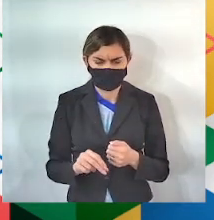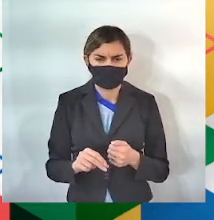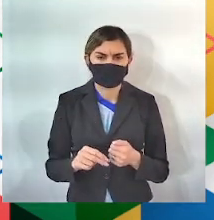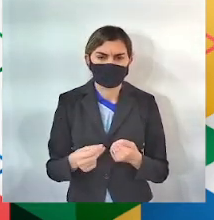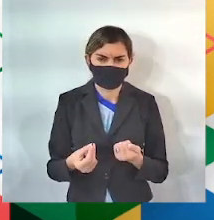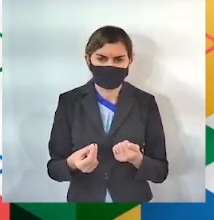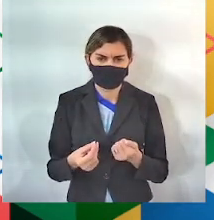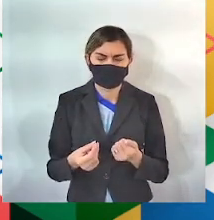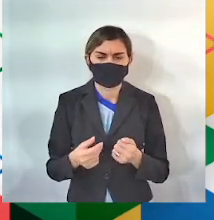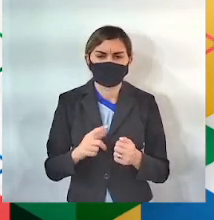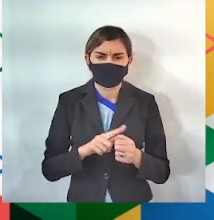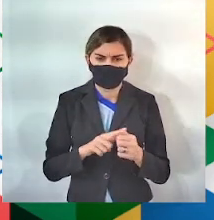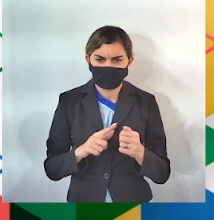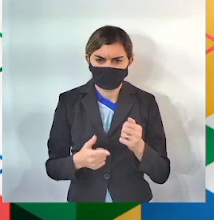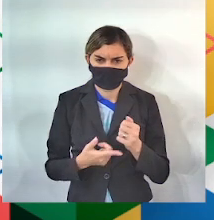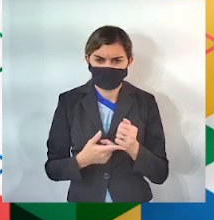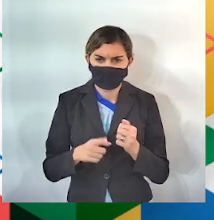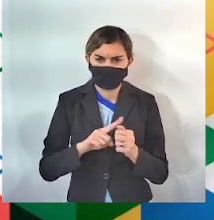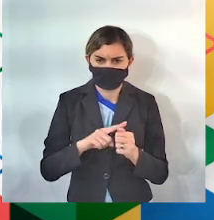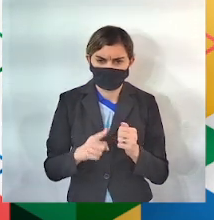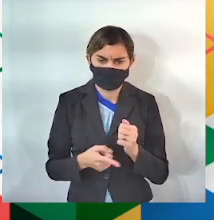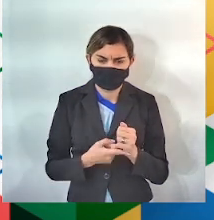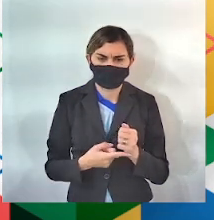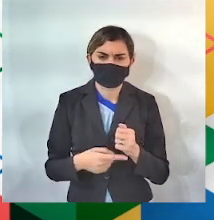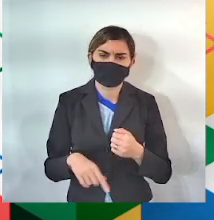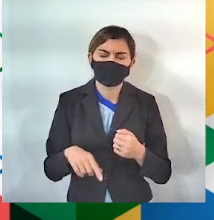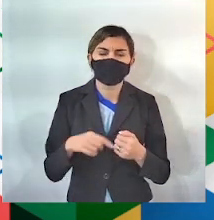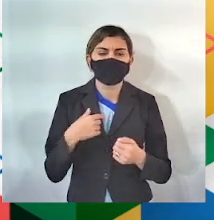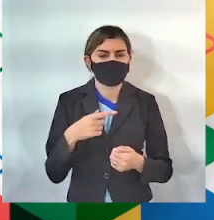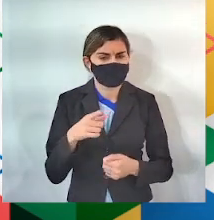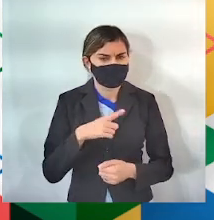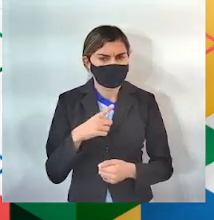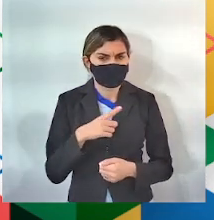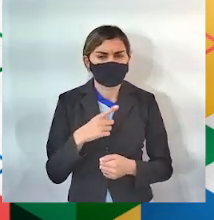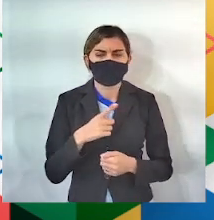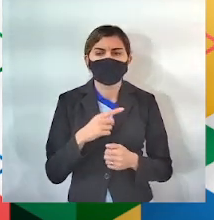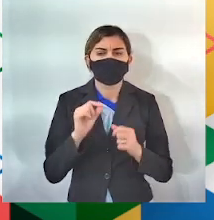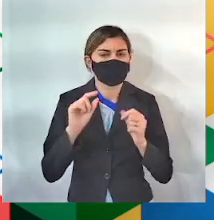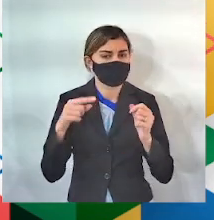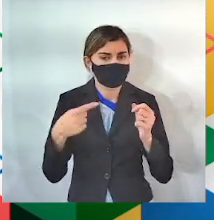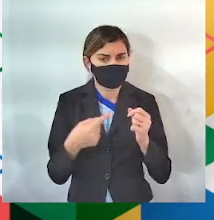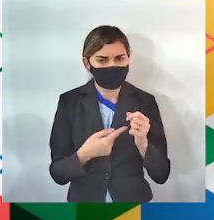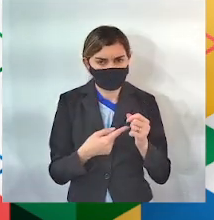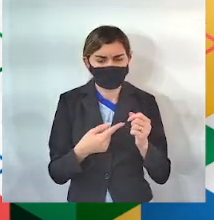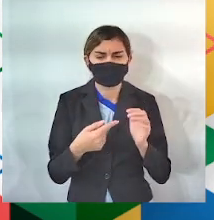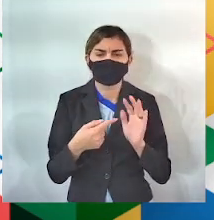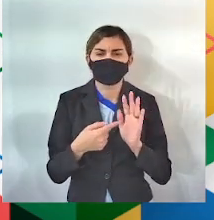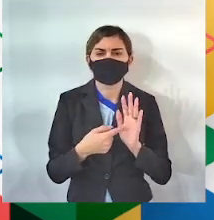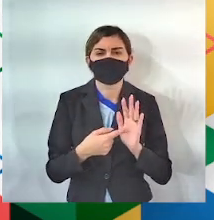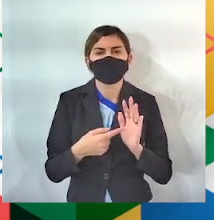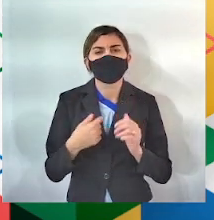ali, ou na oração, ele tem por função, certo?